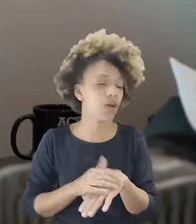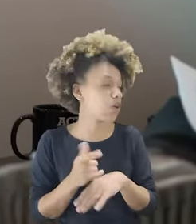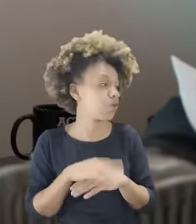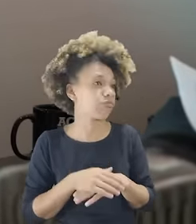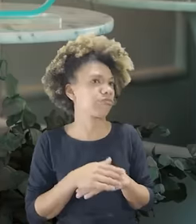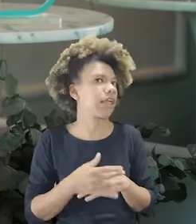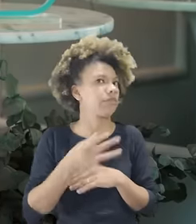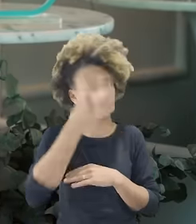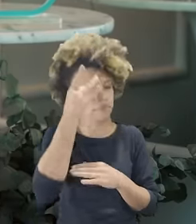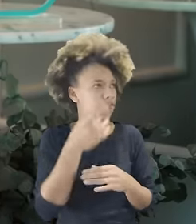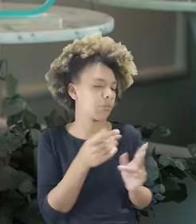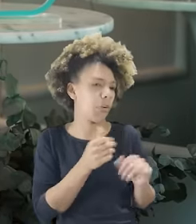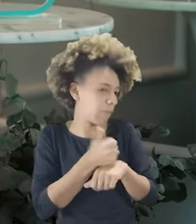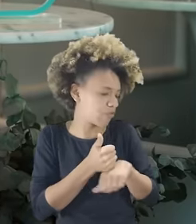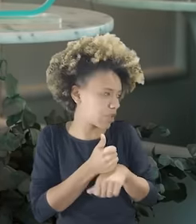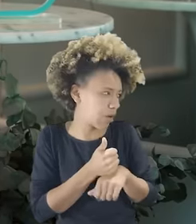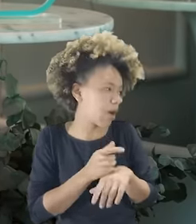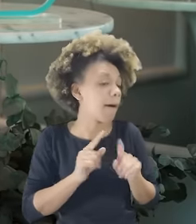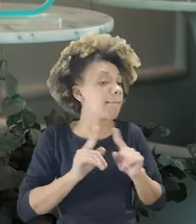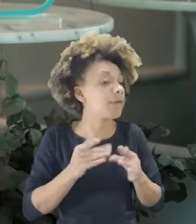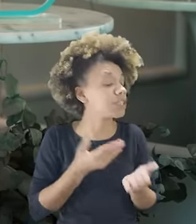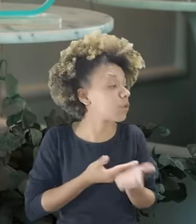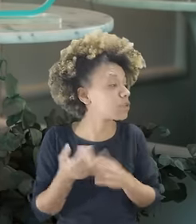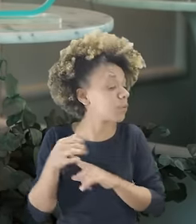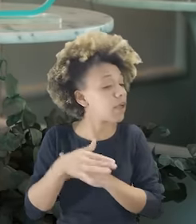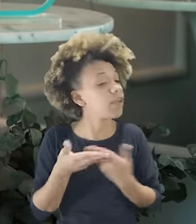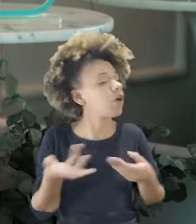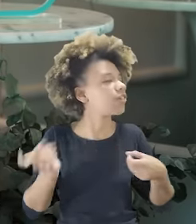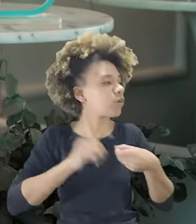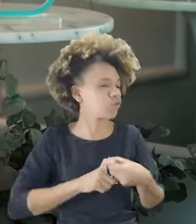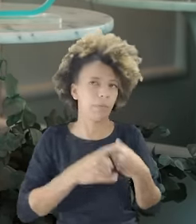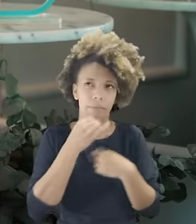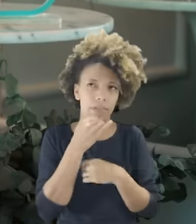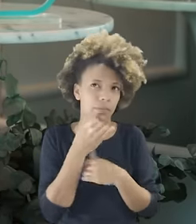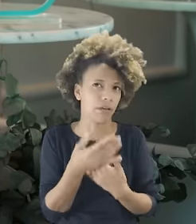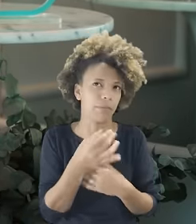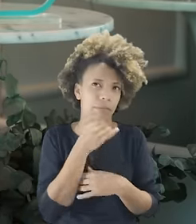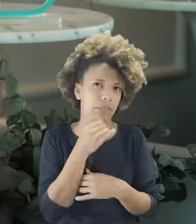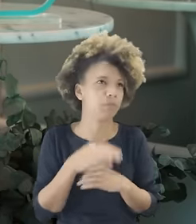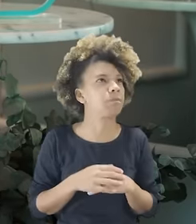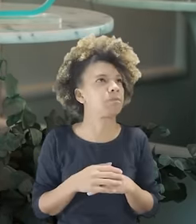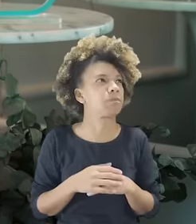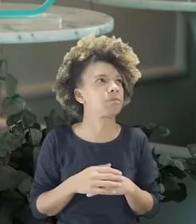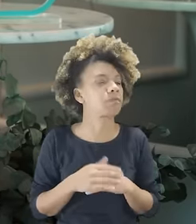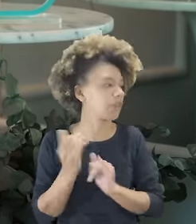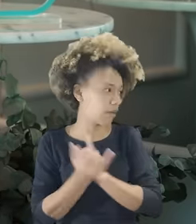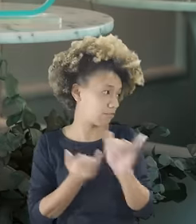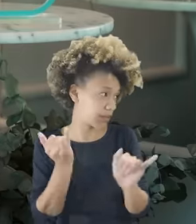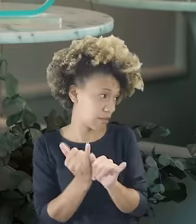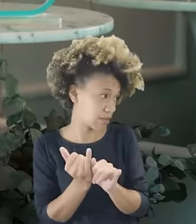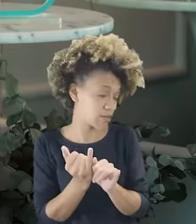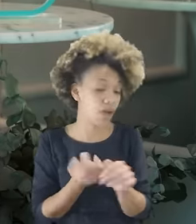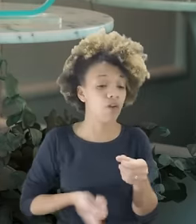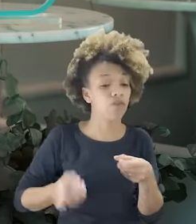você não tem cênico E aí começou a bombar e agora voltou parece que assim é como se a